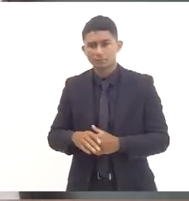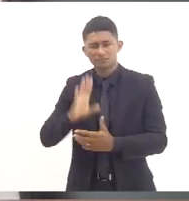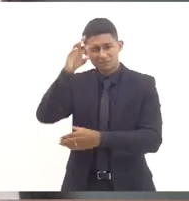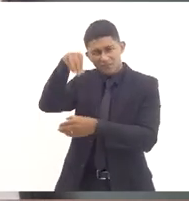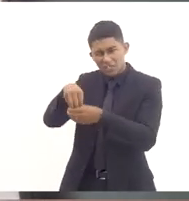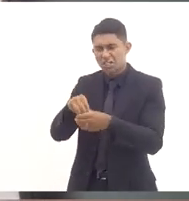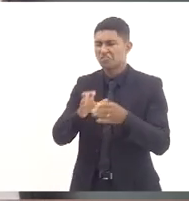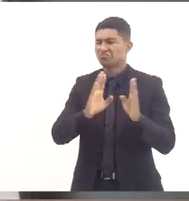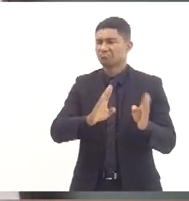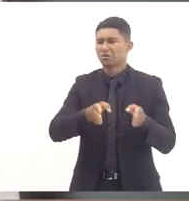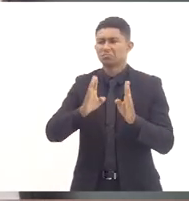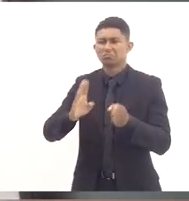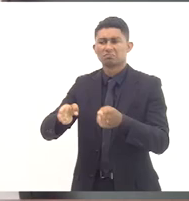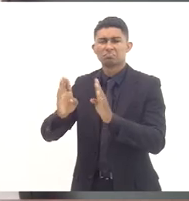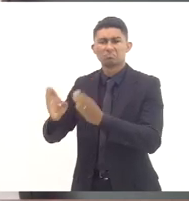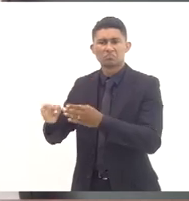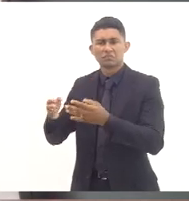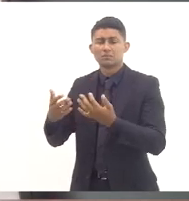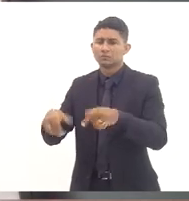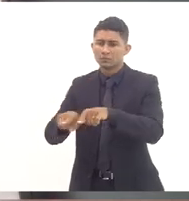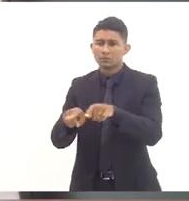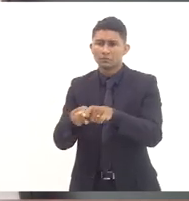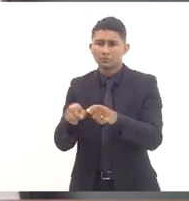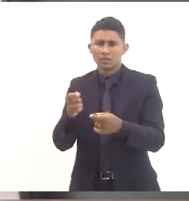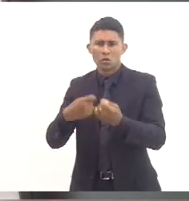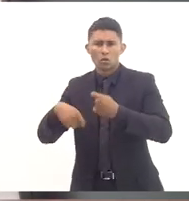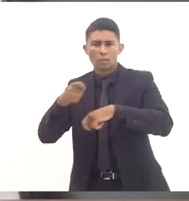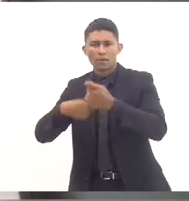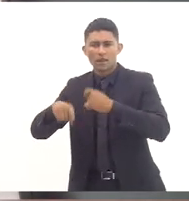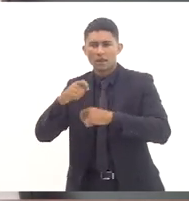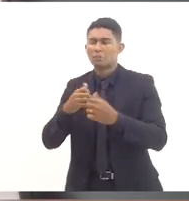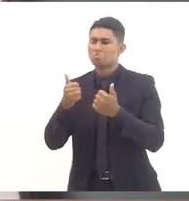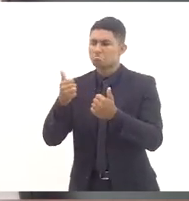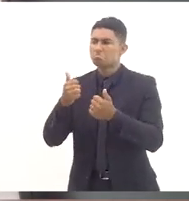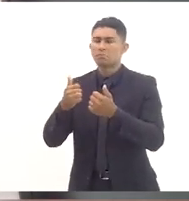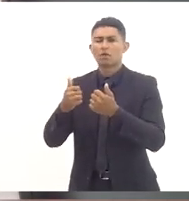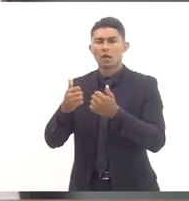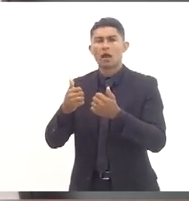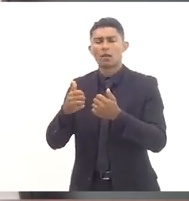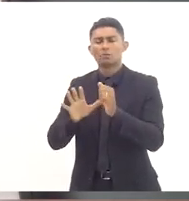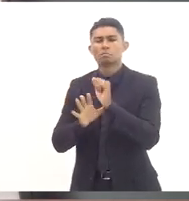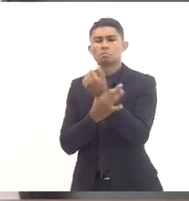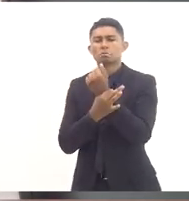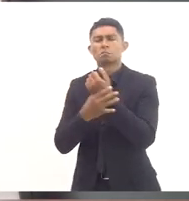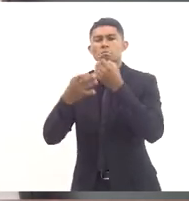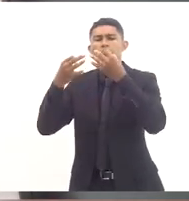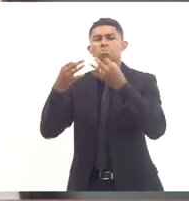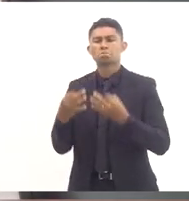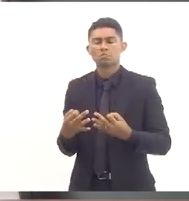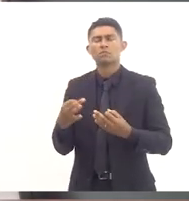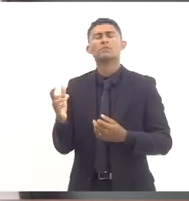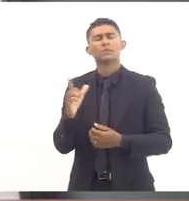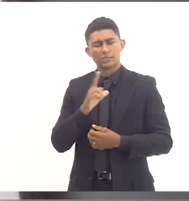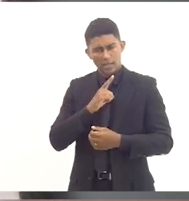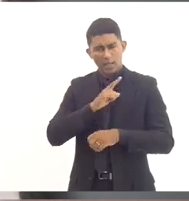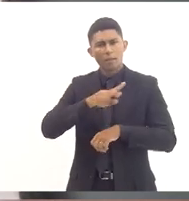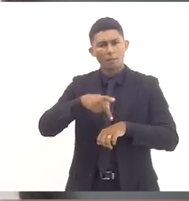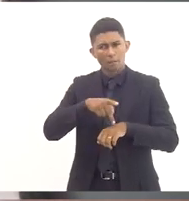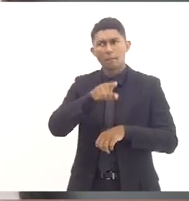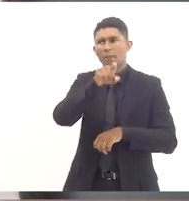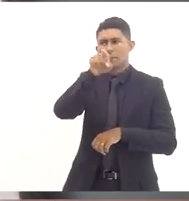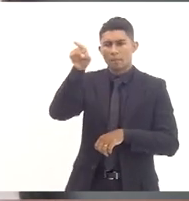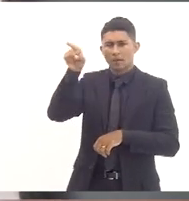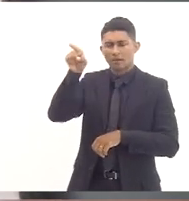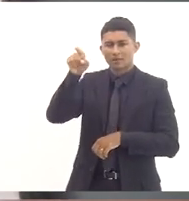organizado e economicamente desenvolvido né Isso é garantido são garantias básicas muito